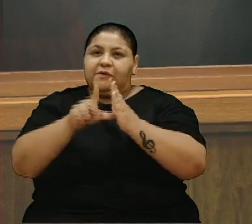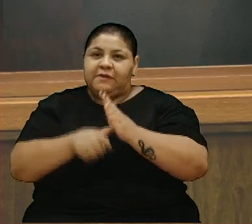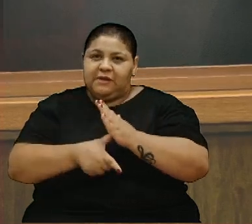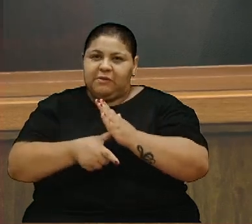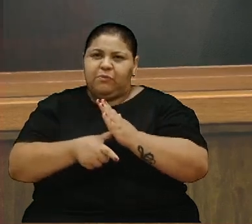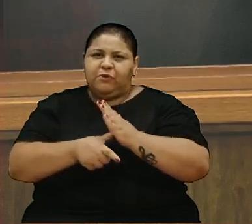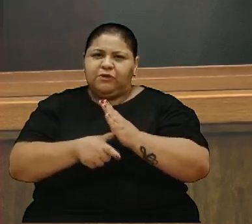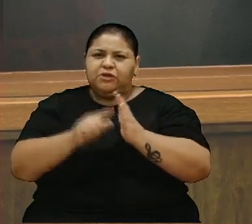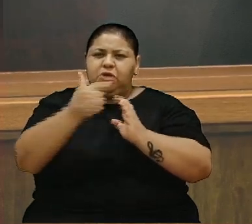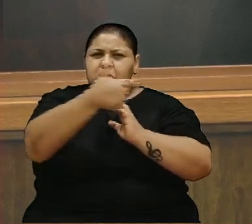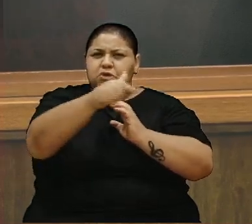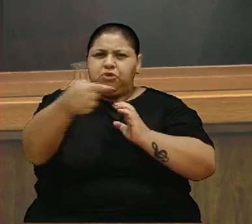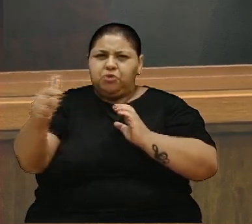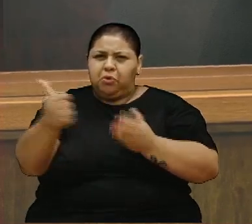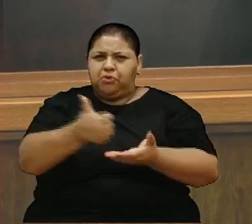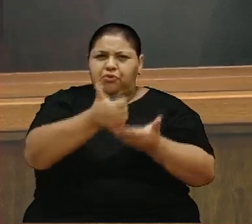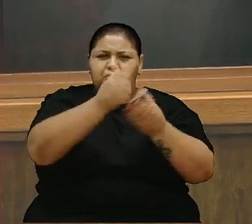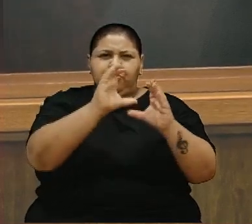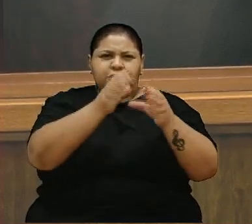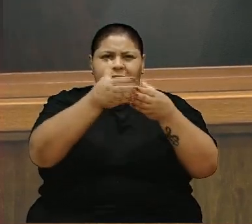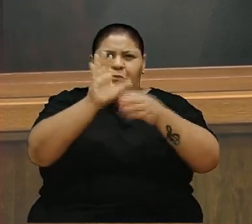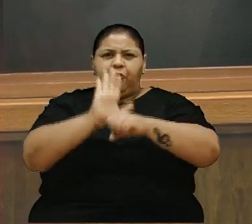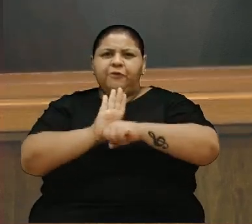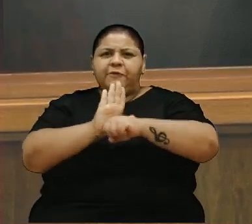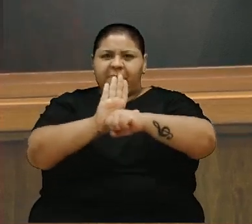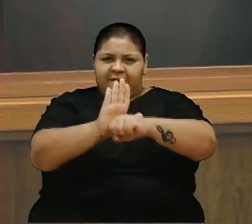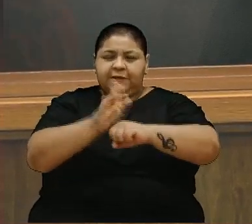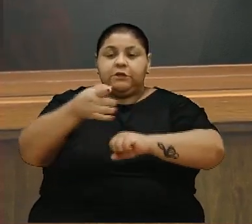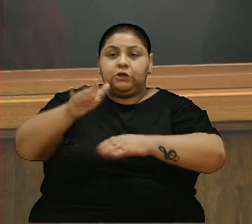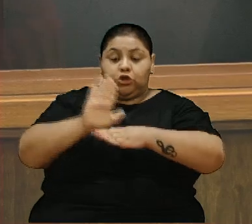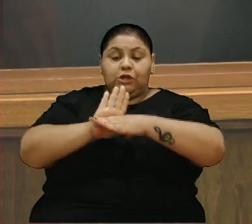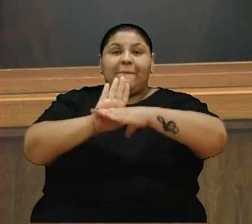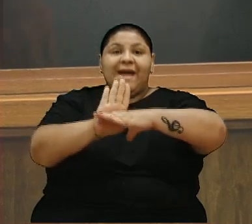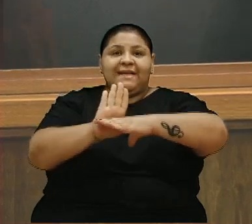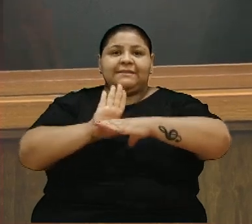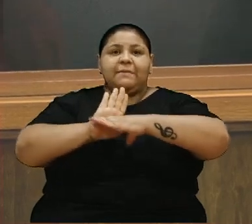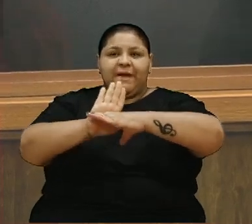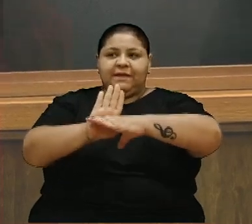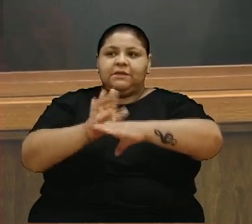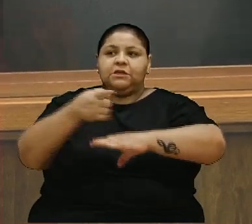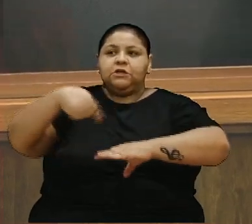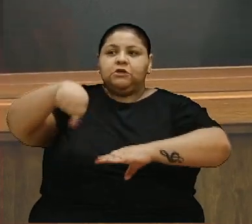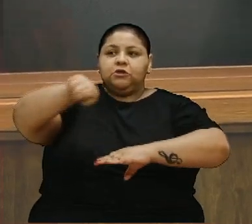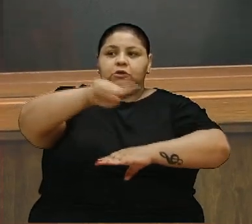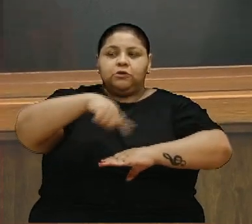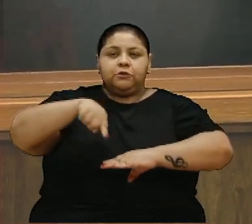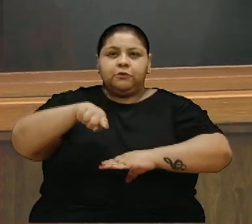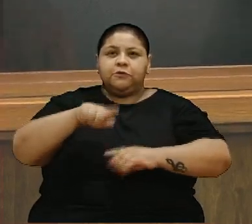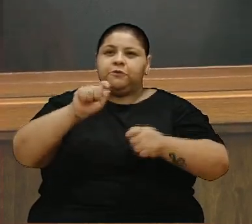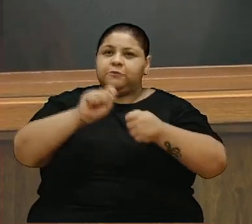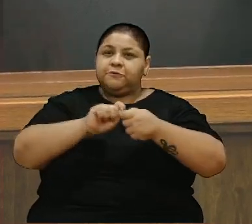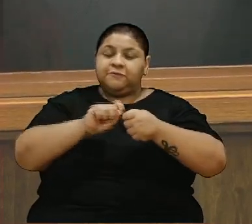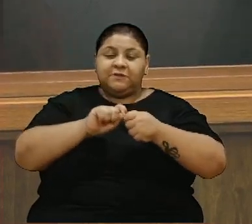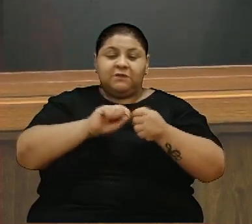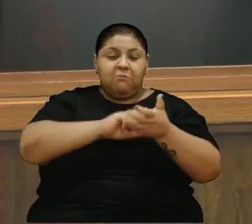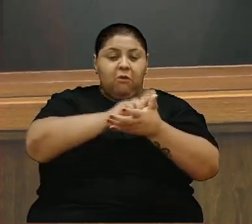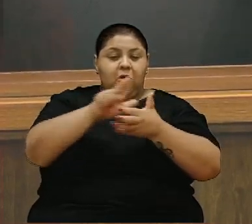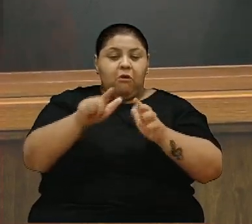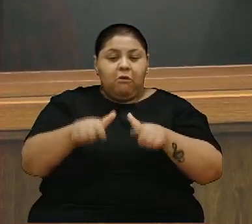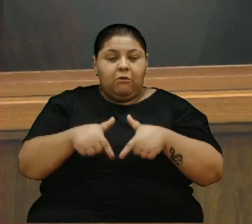ou 13 componentes, e nós, através da frente, fizemos várias